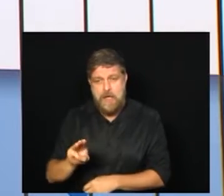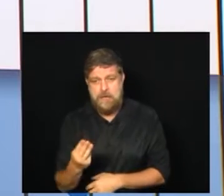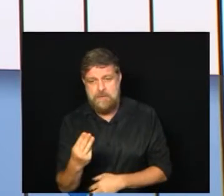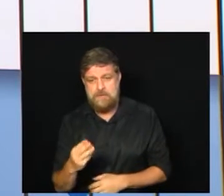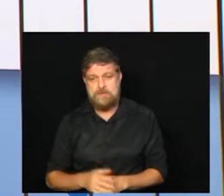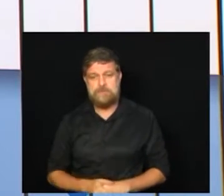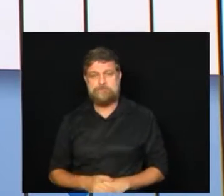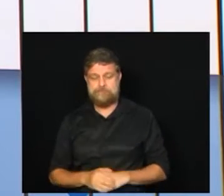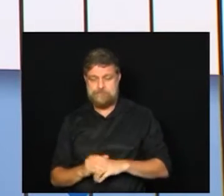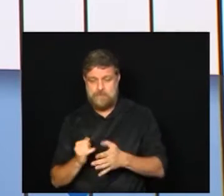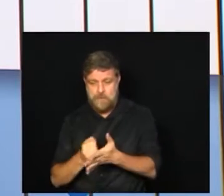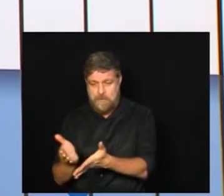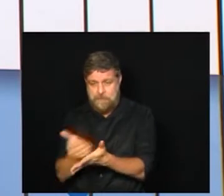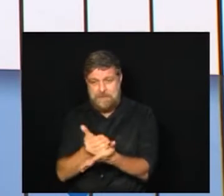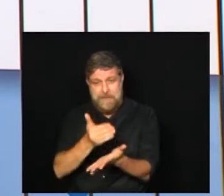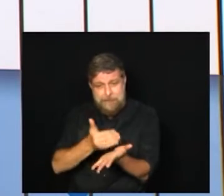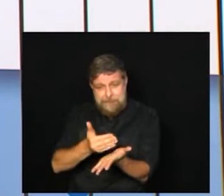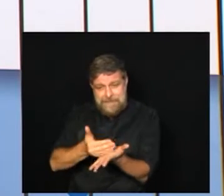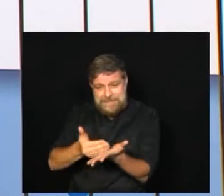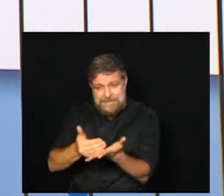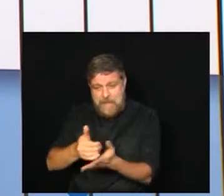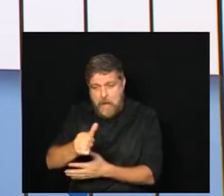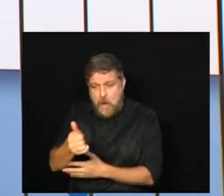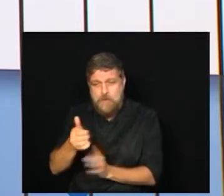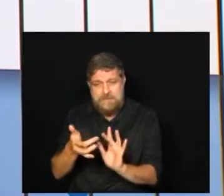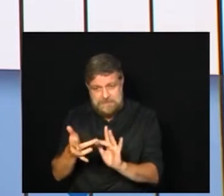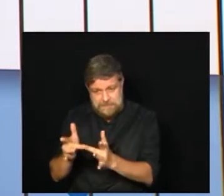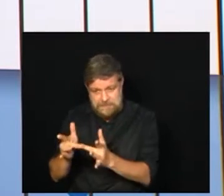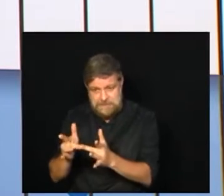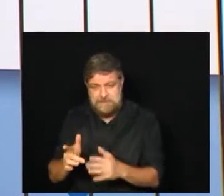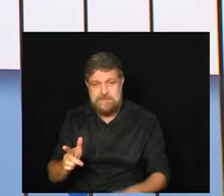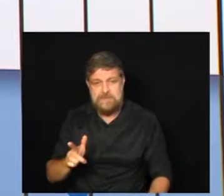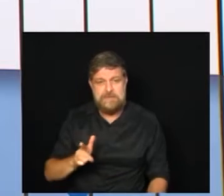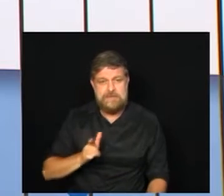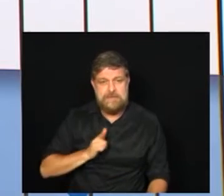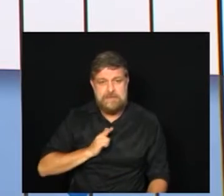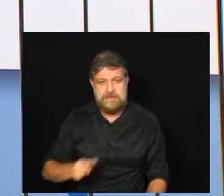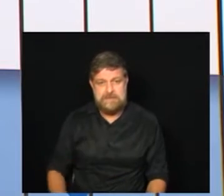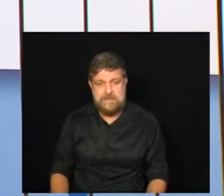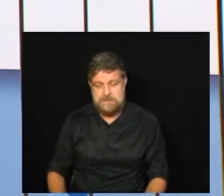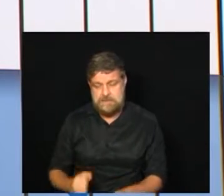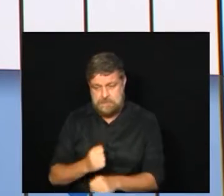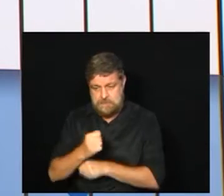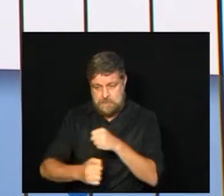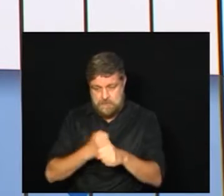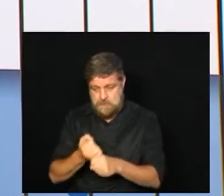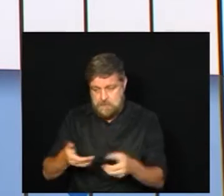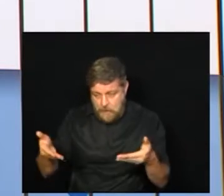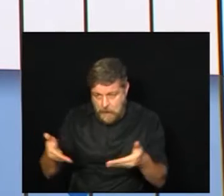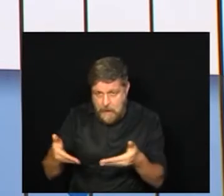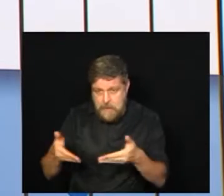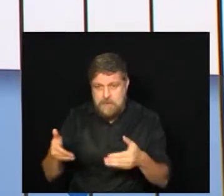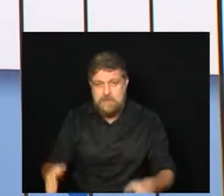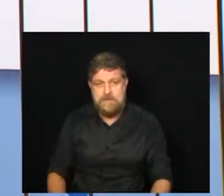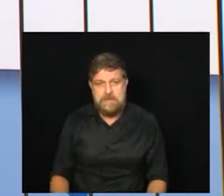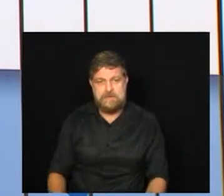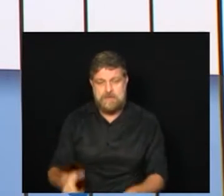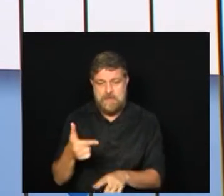ser parcelado em até 11 vezes, no caso de se for lançamentos deste exercício, ou seja, do ano